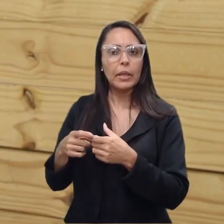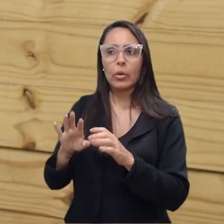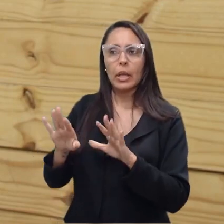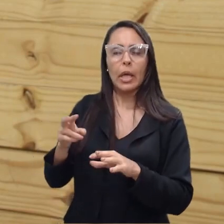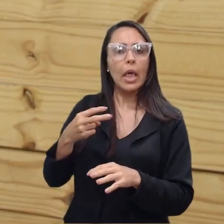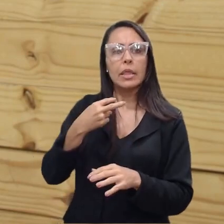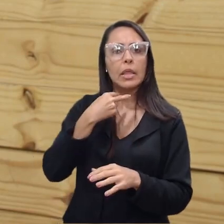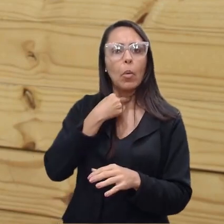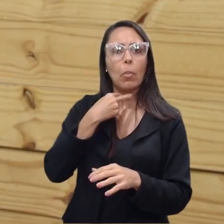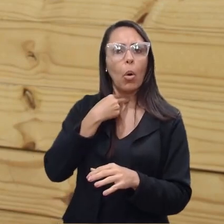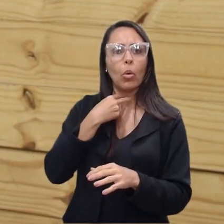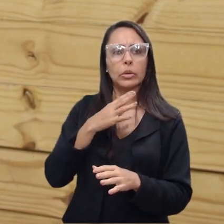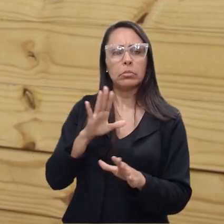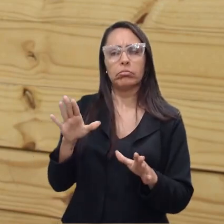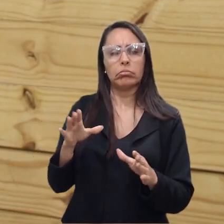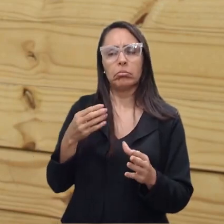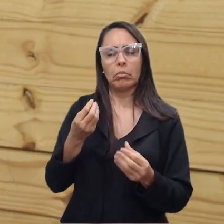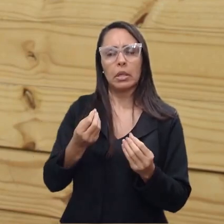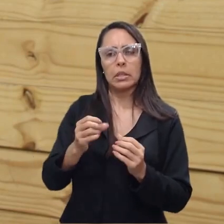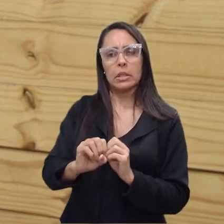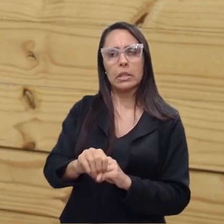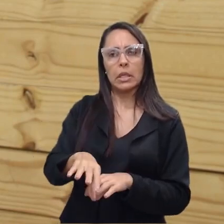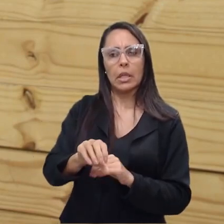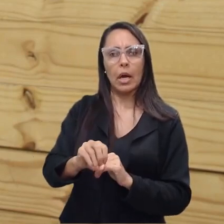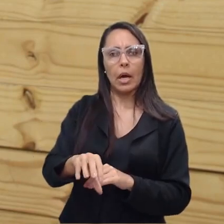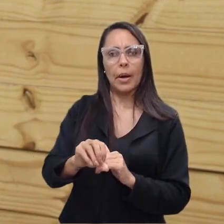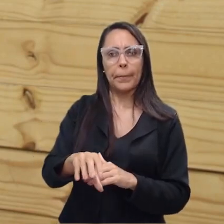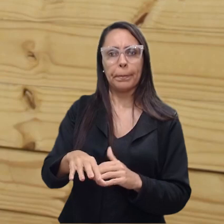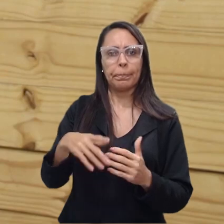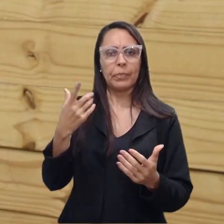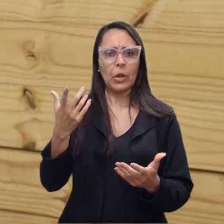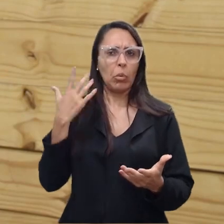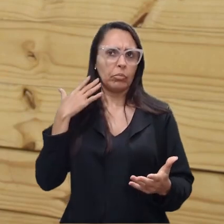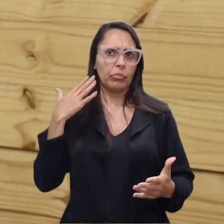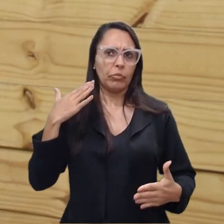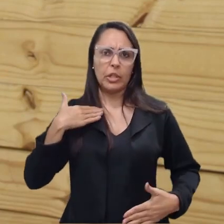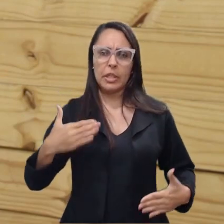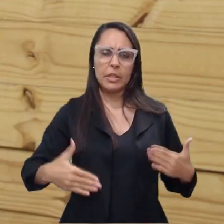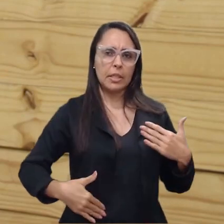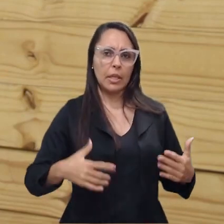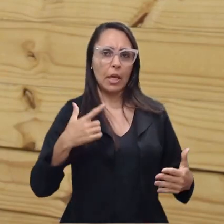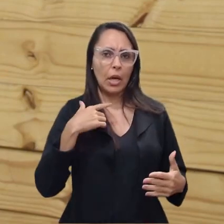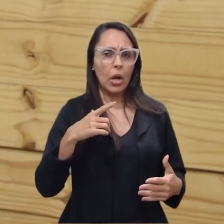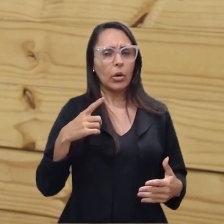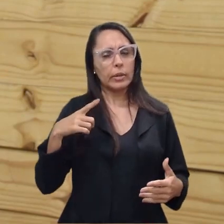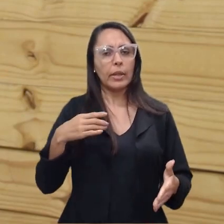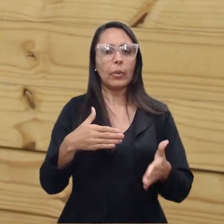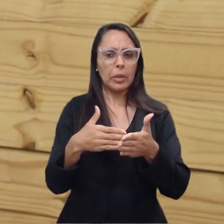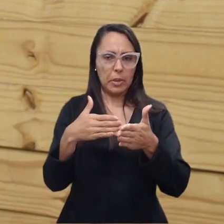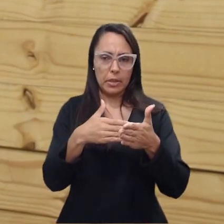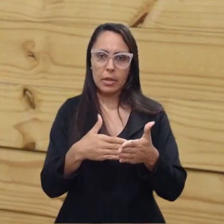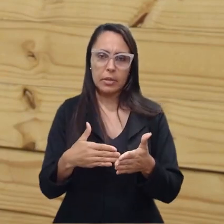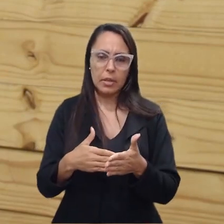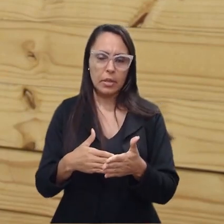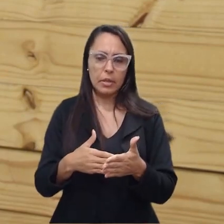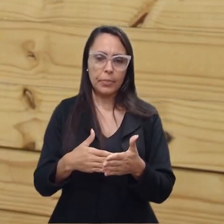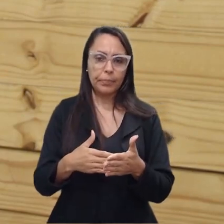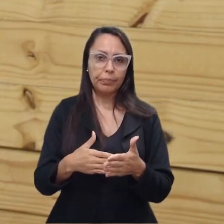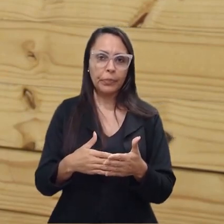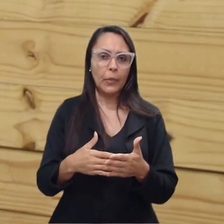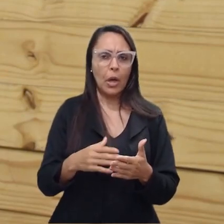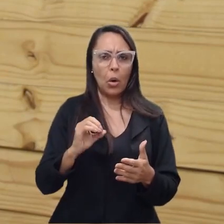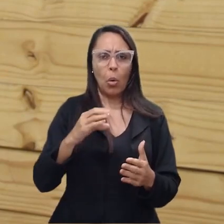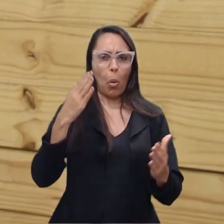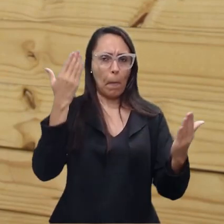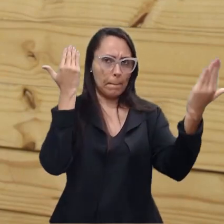não pode mais atuar, que ele não tem mais condições, seja condições físicas, porque ele tem uma limitação ali, seja por